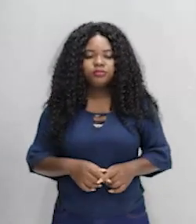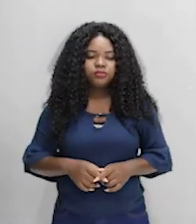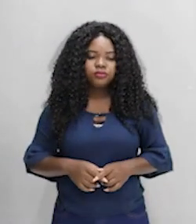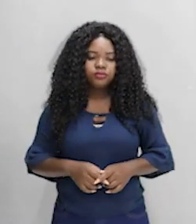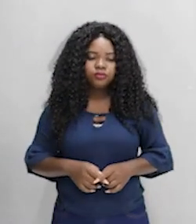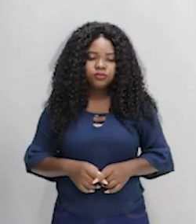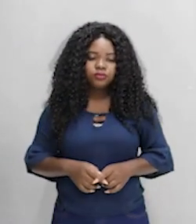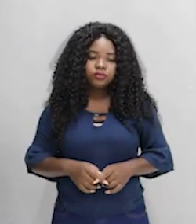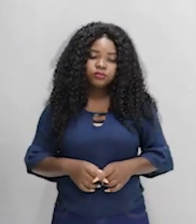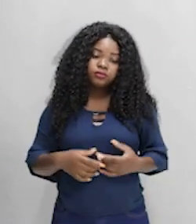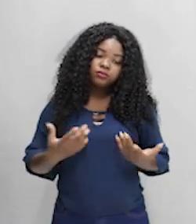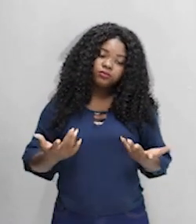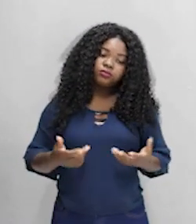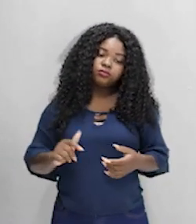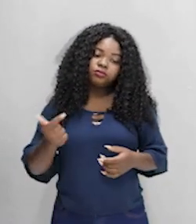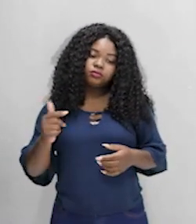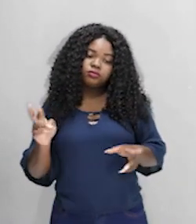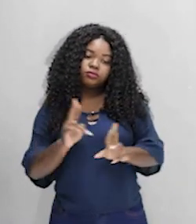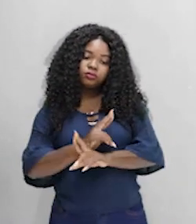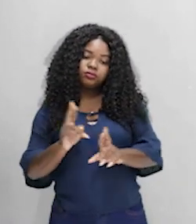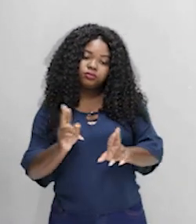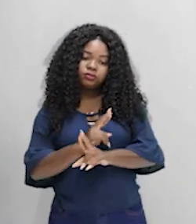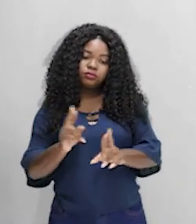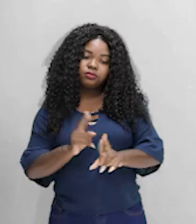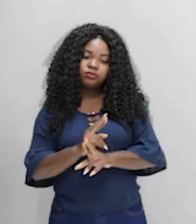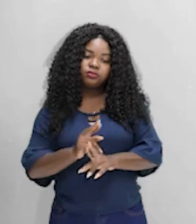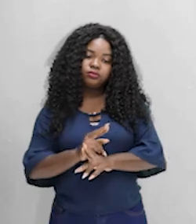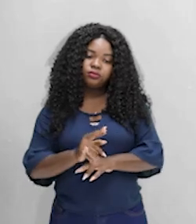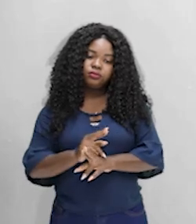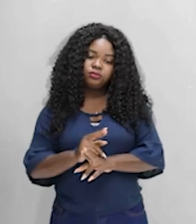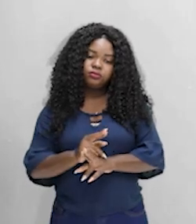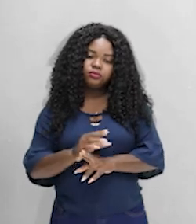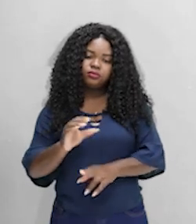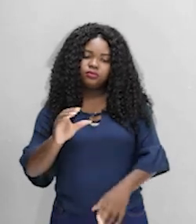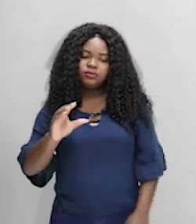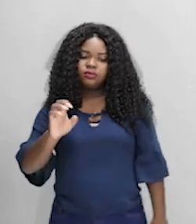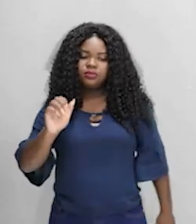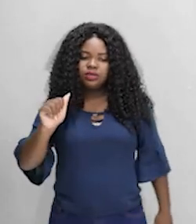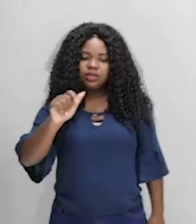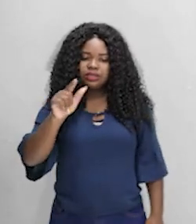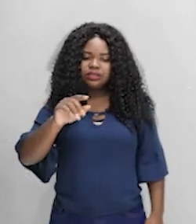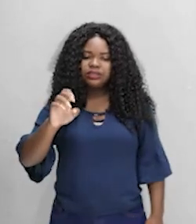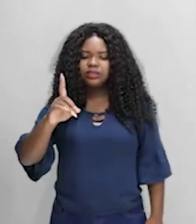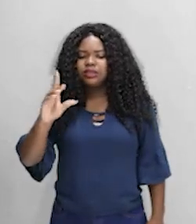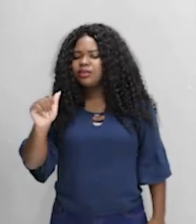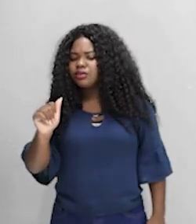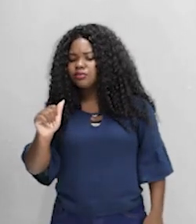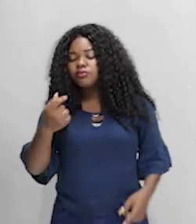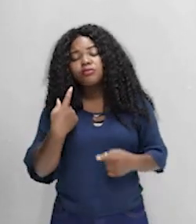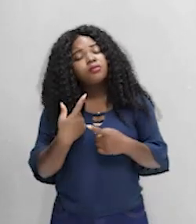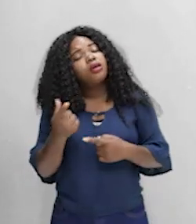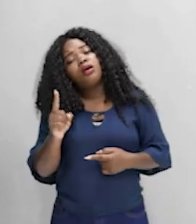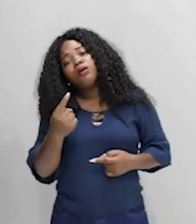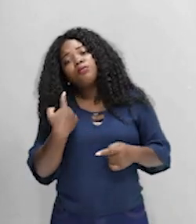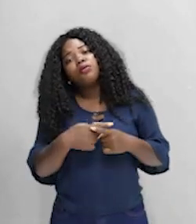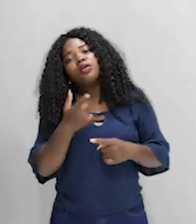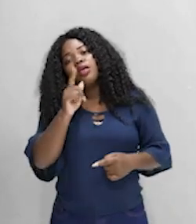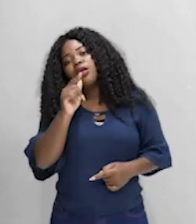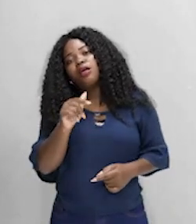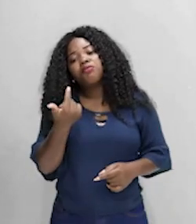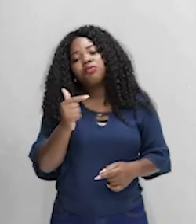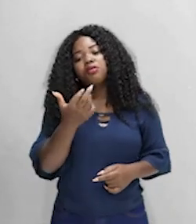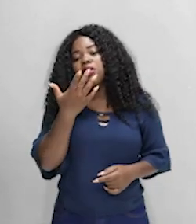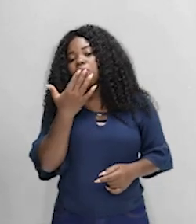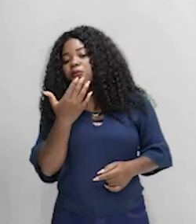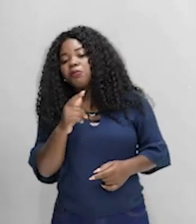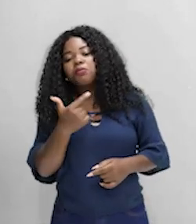nenhuma referência. Levemente azeda, não, porque é água. Então, ela não tem cor, ela não tem